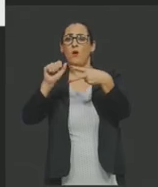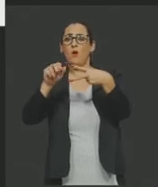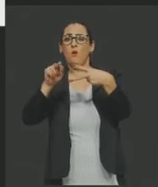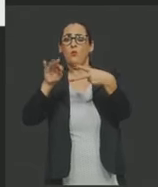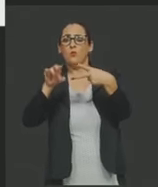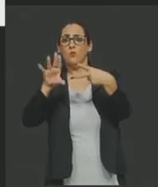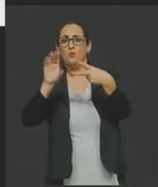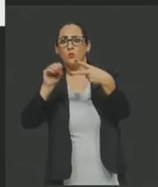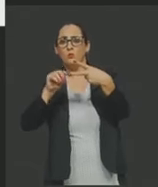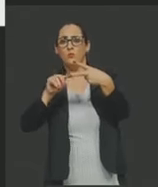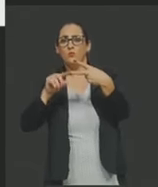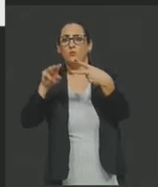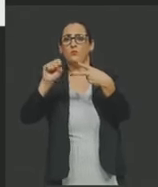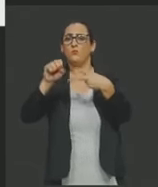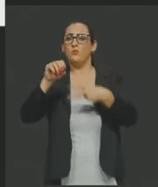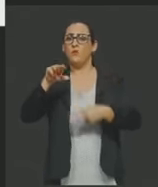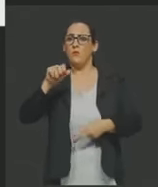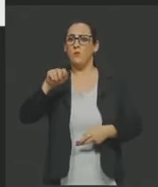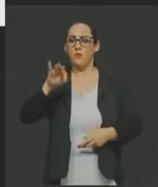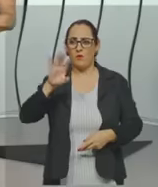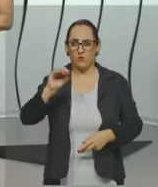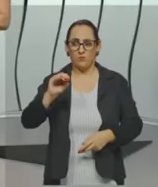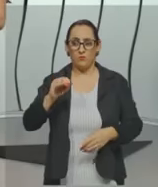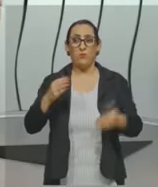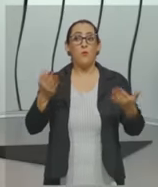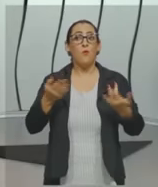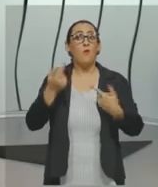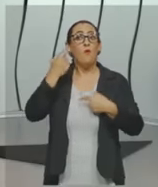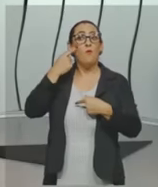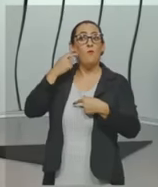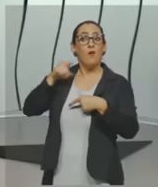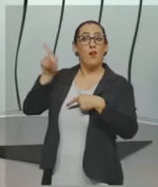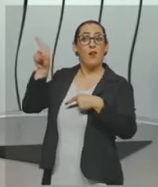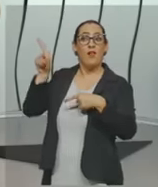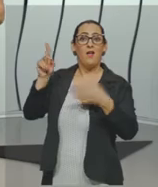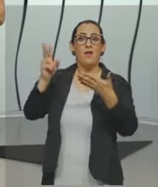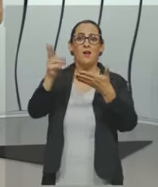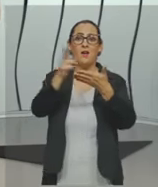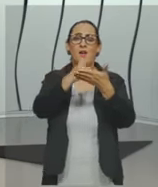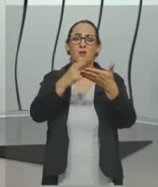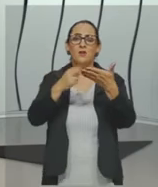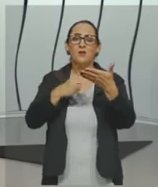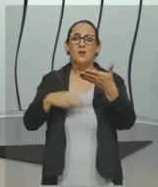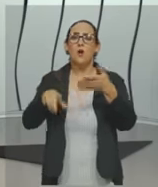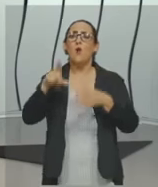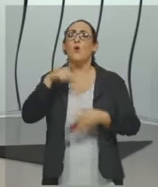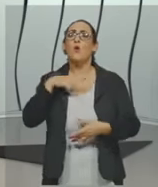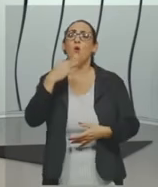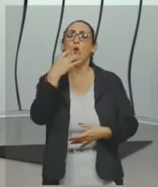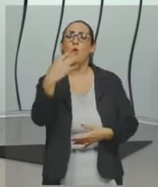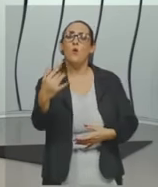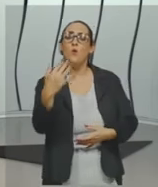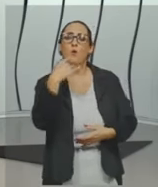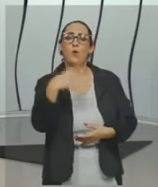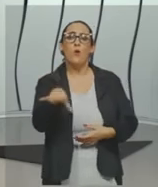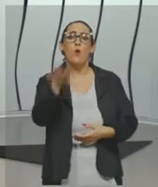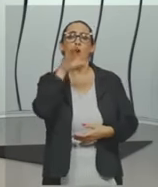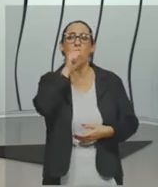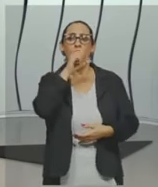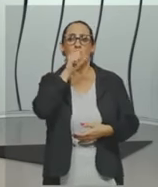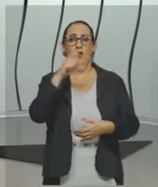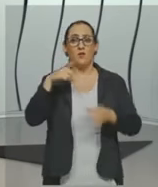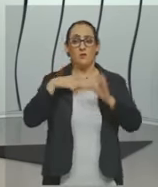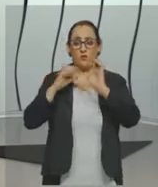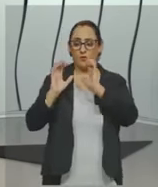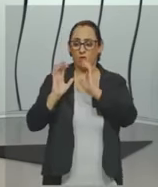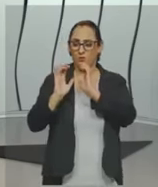Então, vamos ver aqui na imagem a divisão do sistema nervoso. Vamos ver de laranja, aqui, ó, o encéfalo, tá?